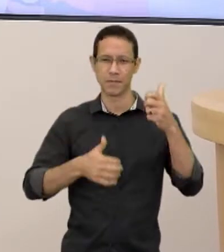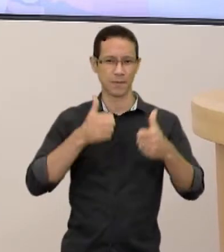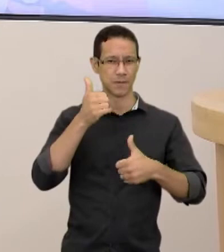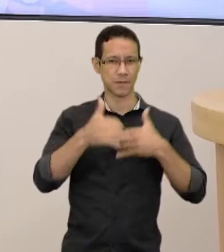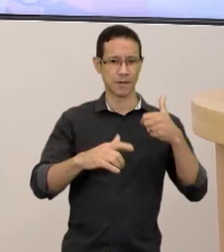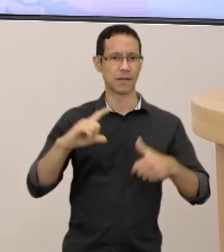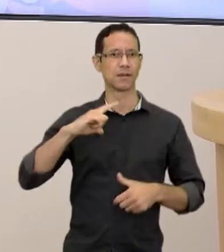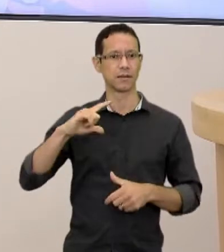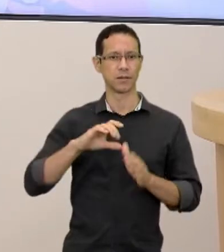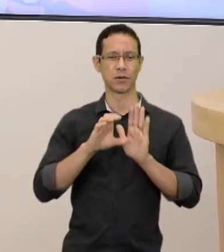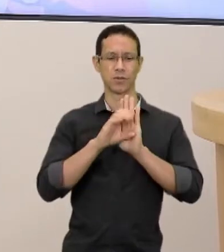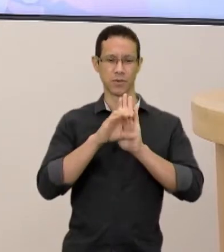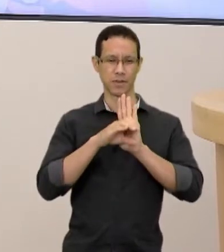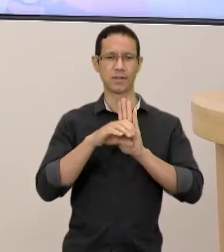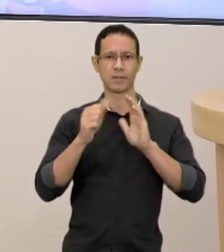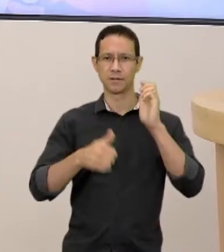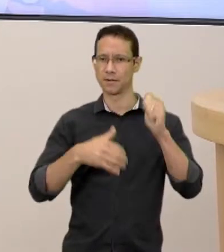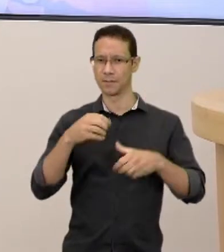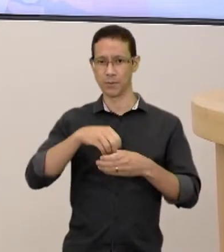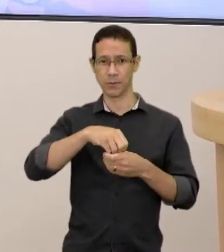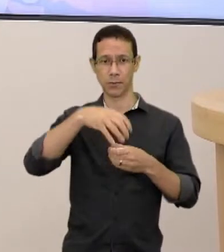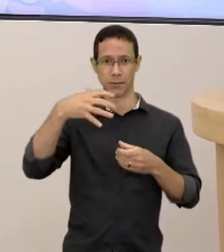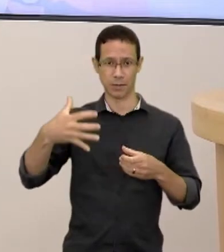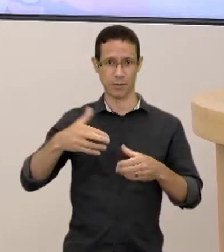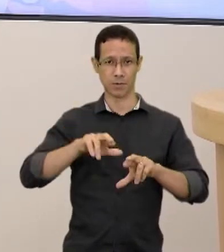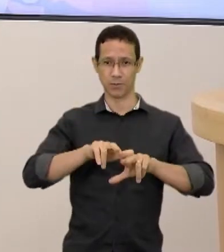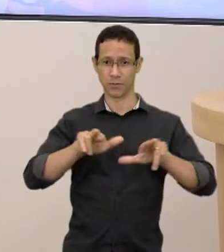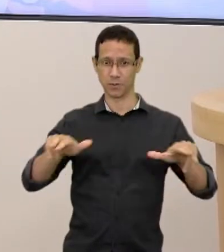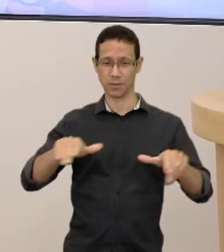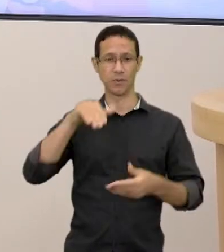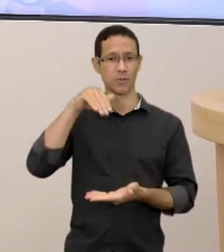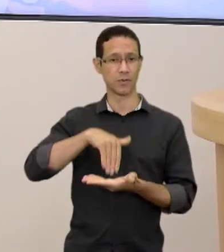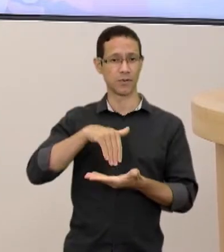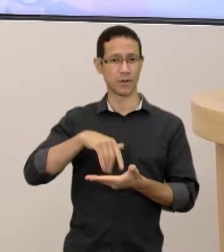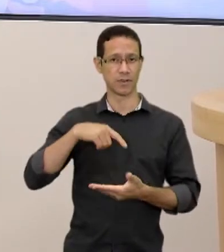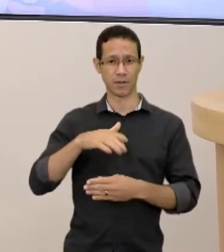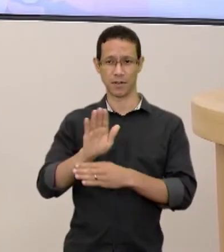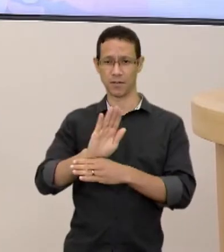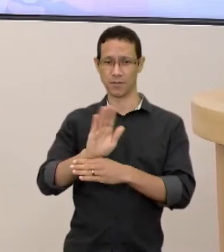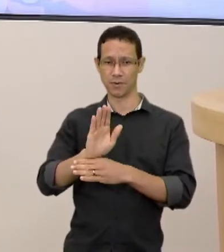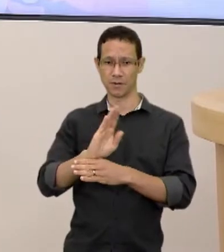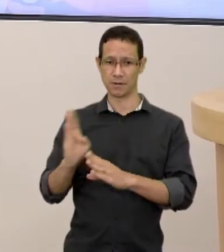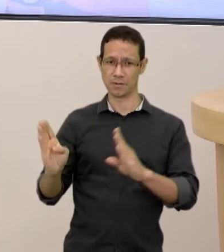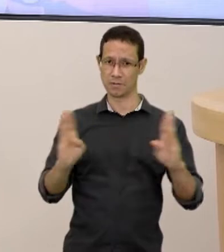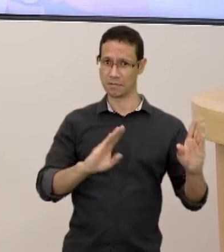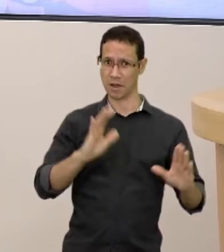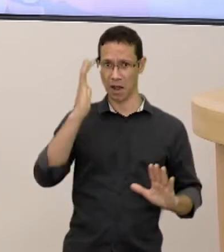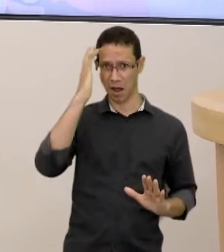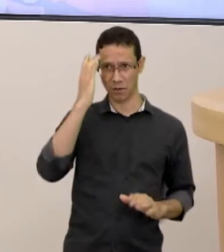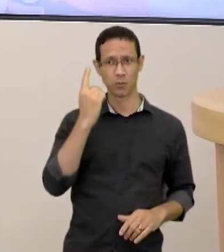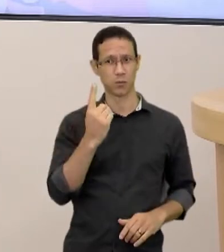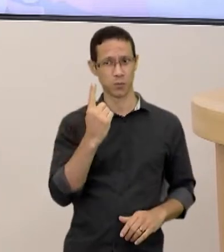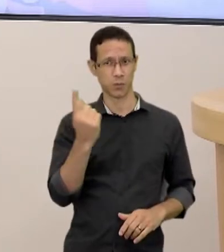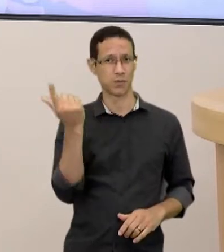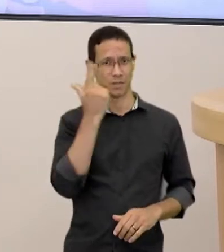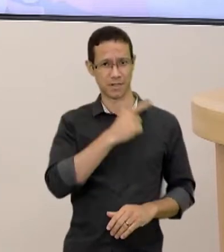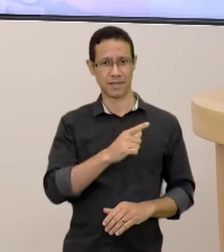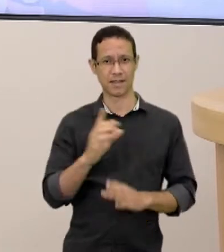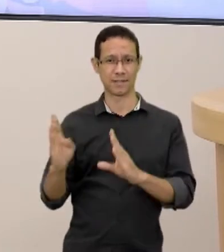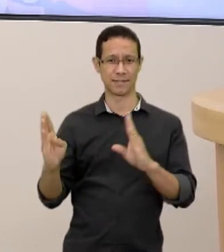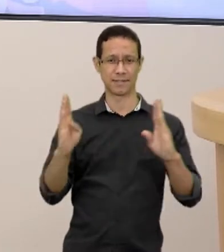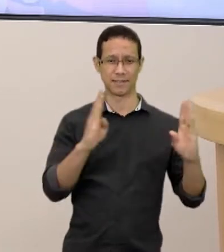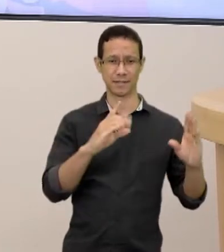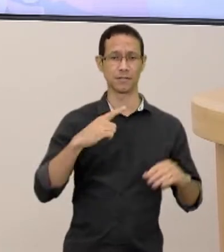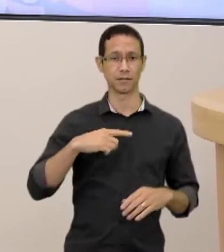aí diversos conceitos, conteúdos. No final temos 2 vídeos, acredito que vai dar tempo de passar só um, tá? Mas vocês têm lá